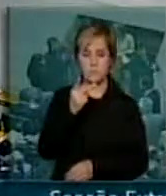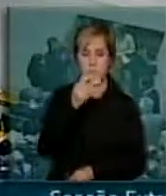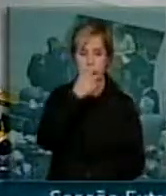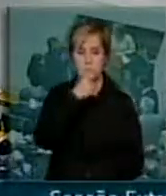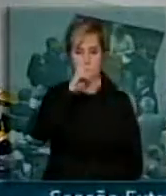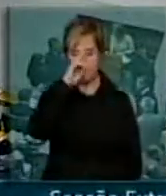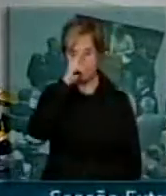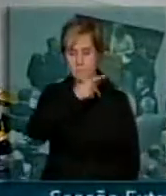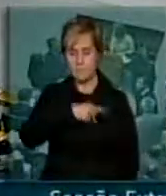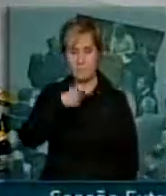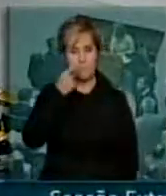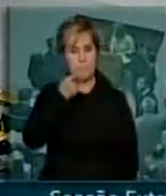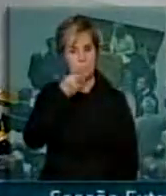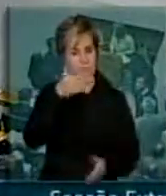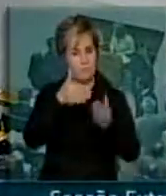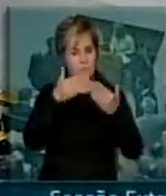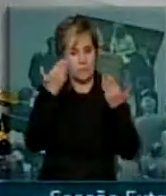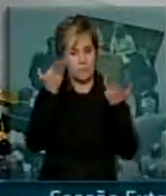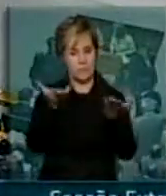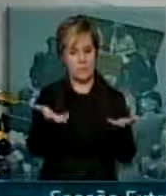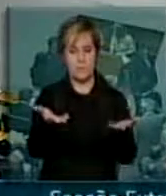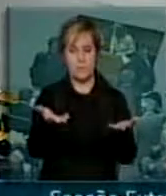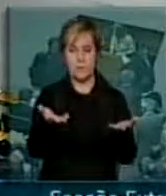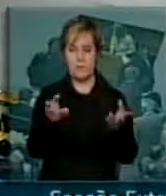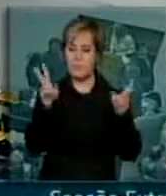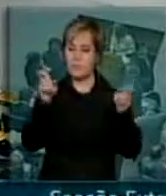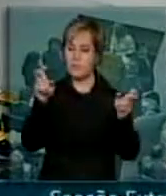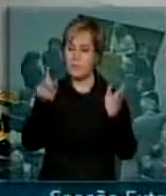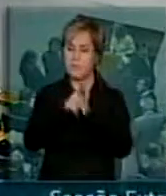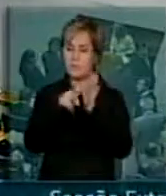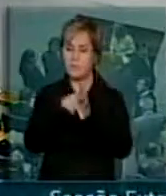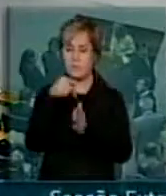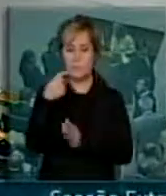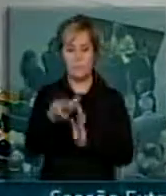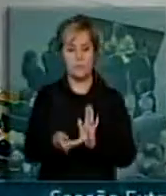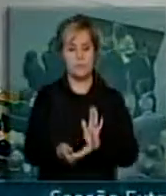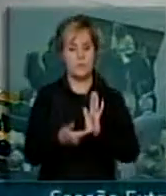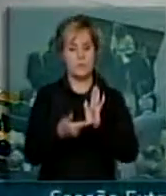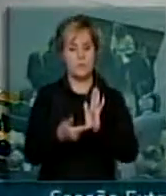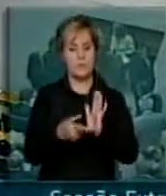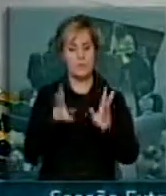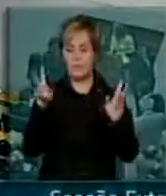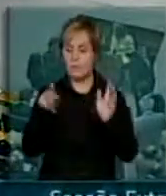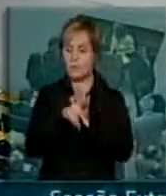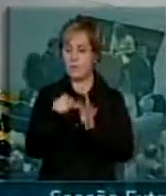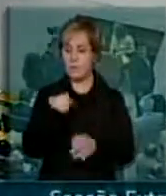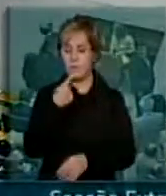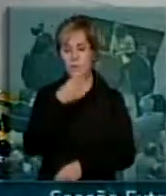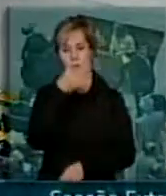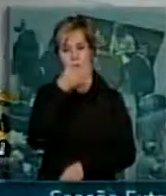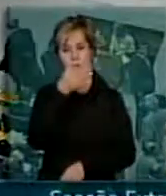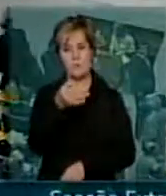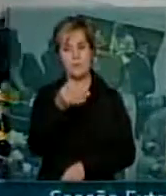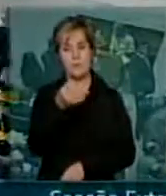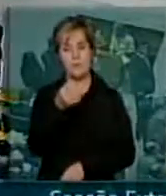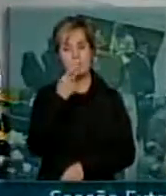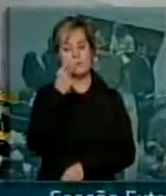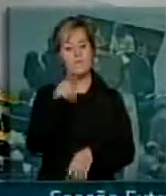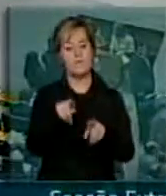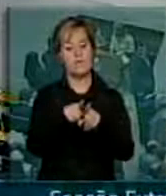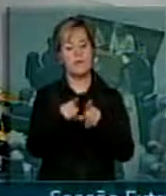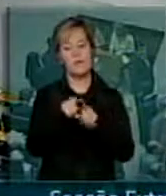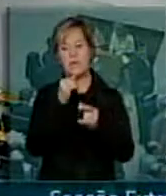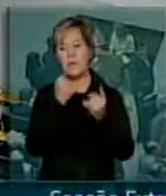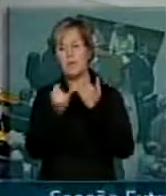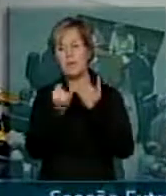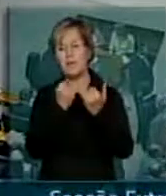nos anais da casa o teor da nossa posição e dizer que há uma espécie de jogo